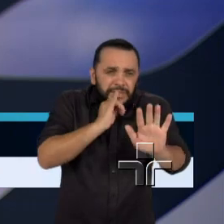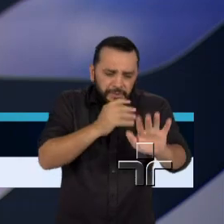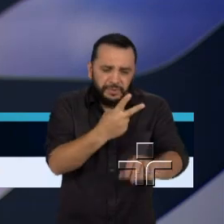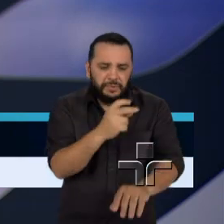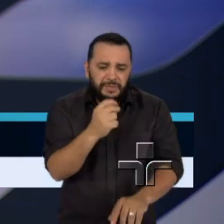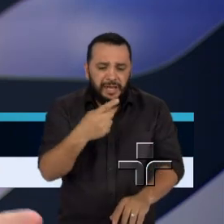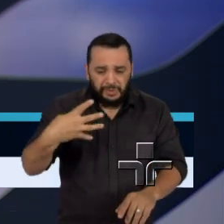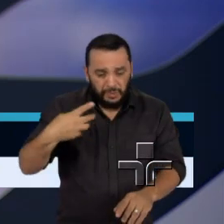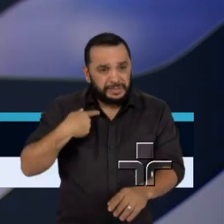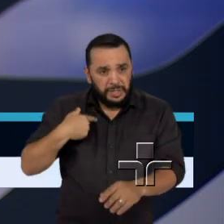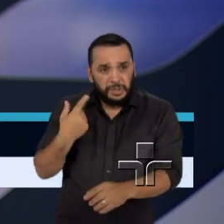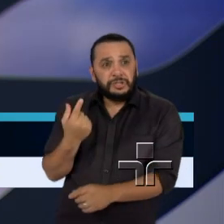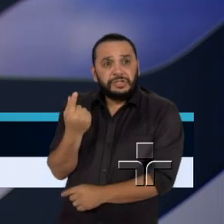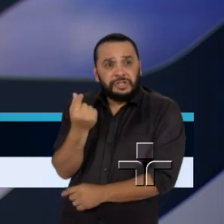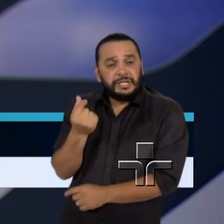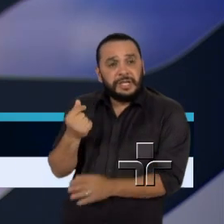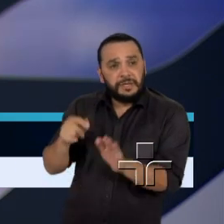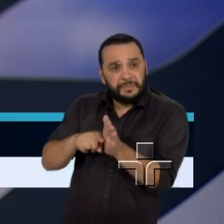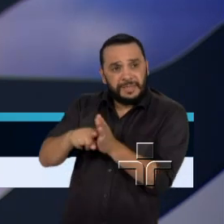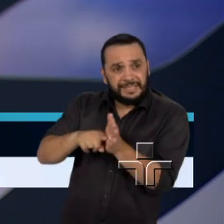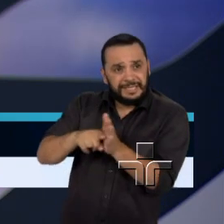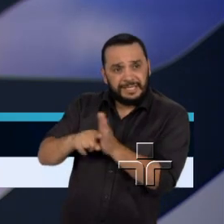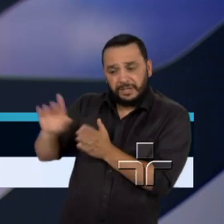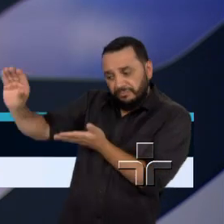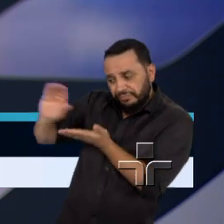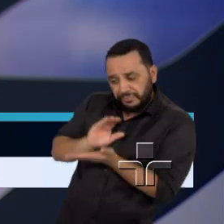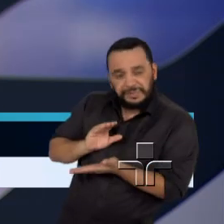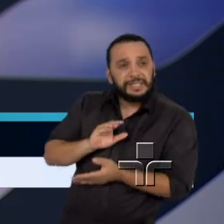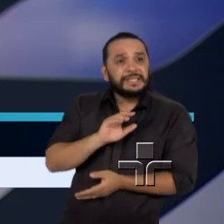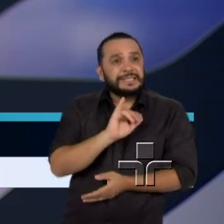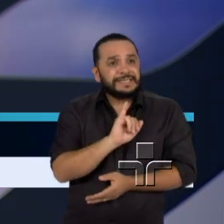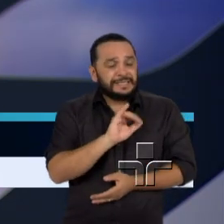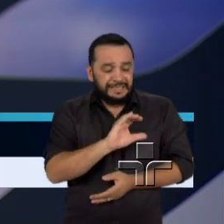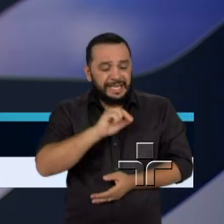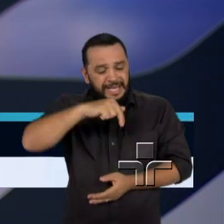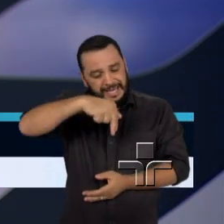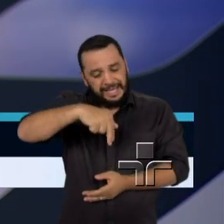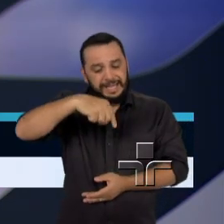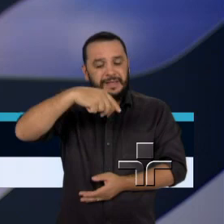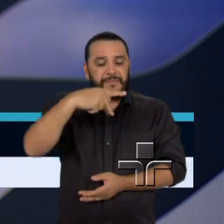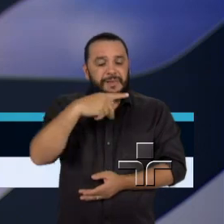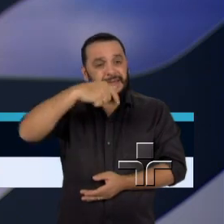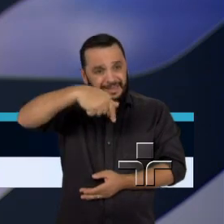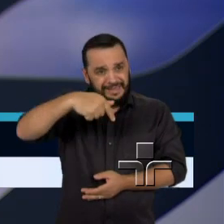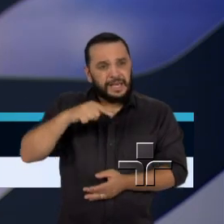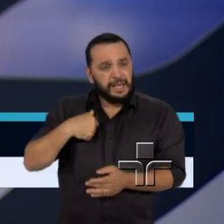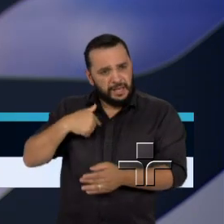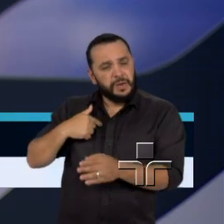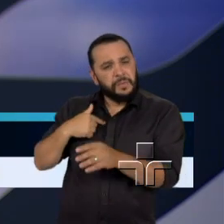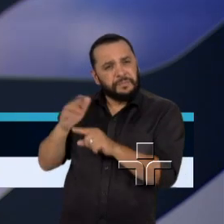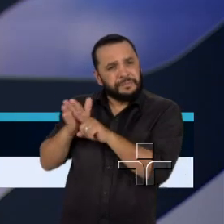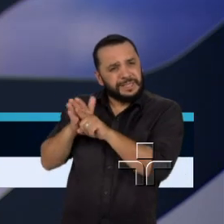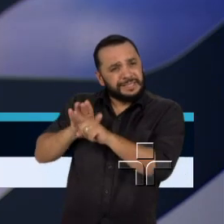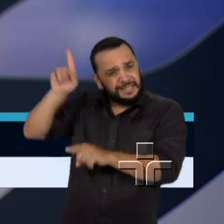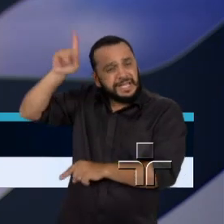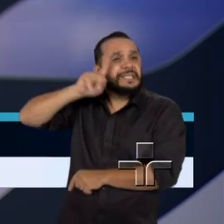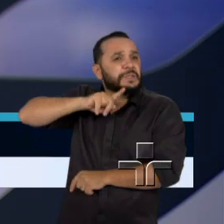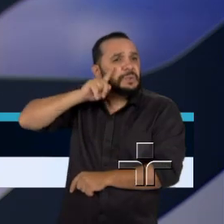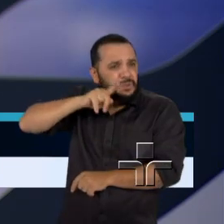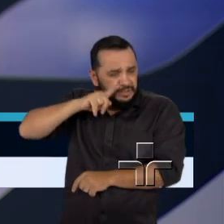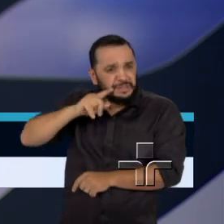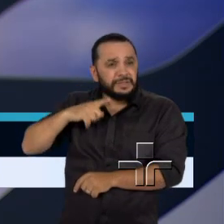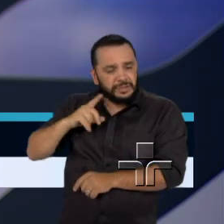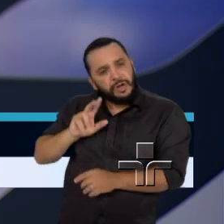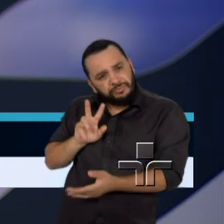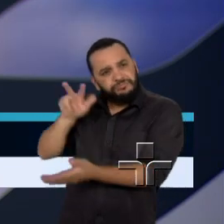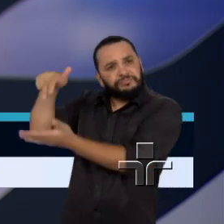de pesquisa e obtive uma verba de pesquisa do CNPq. Em 2014, uma pesquisa nos Estados Unidos, para fazer pesquisa lá